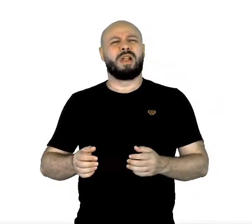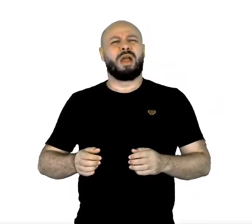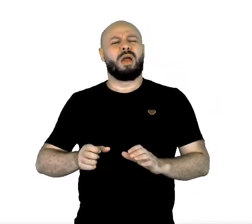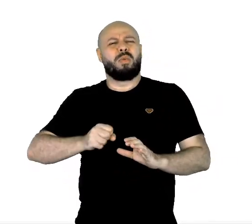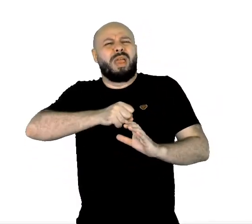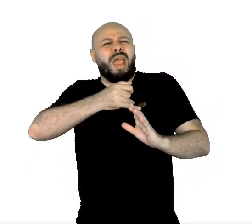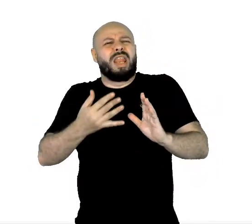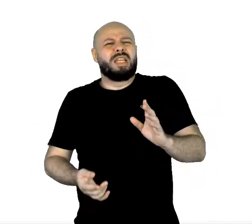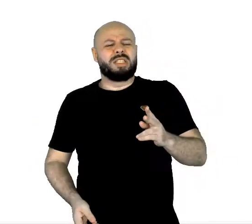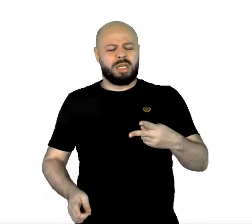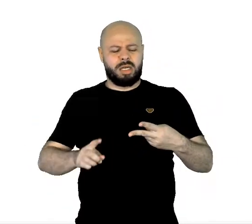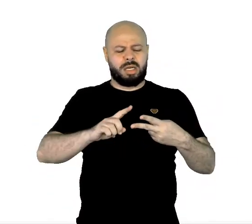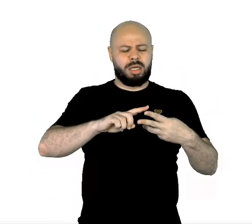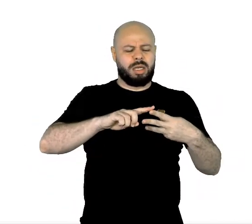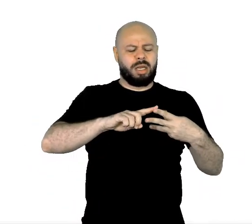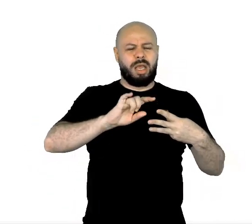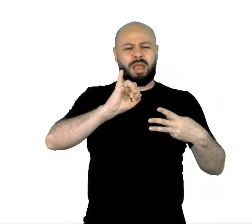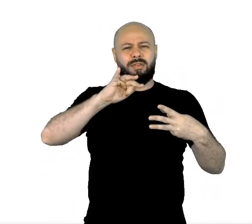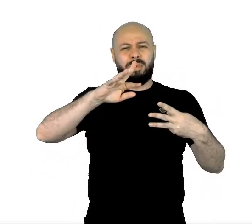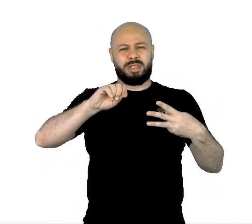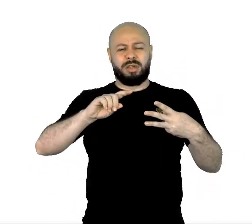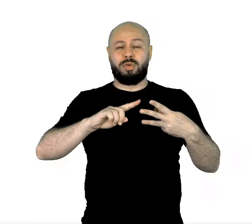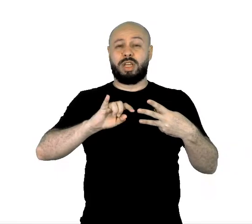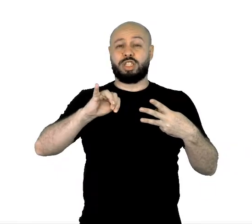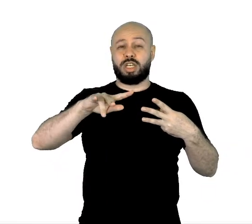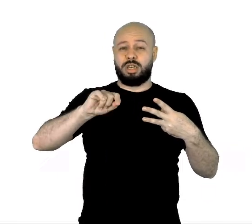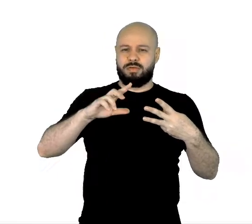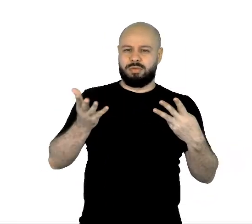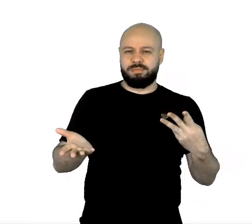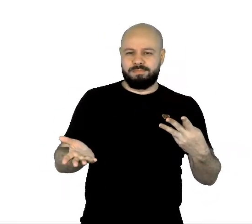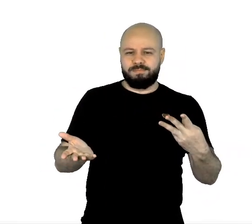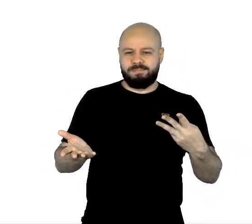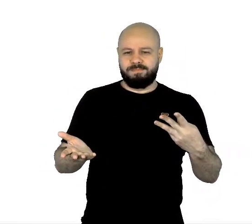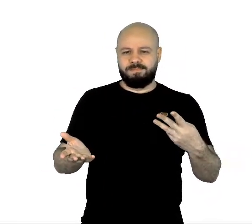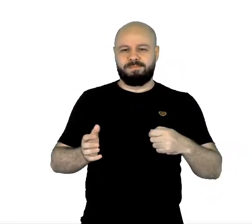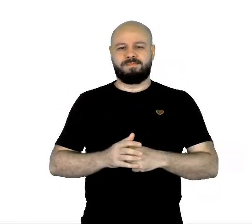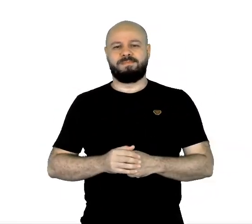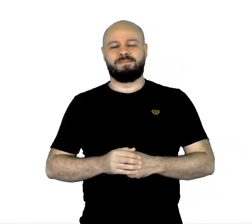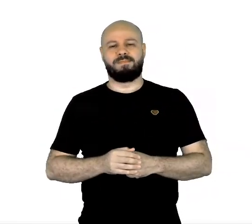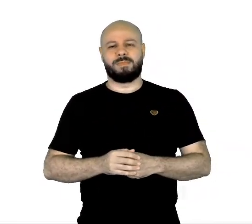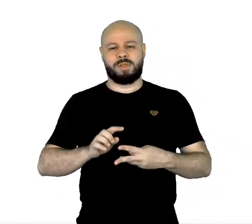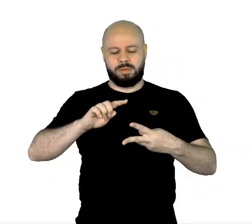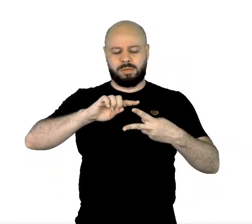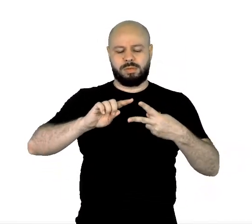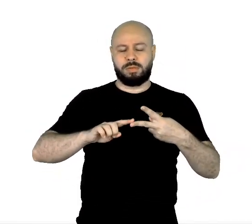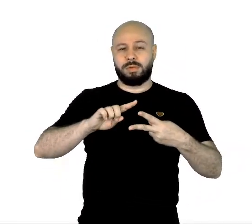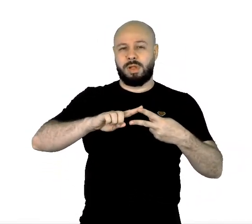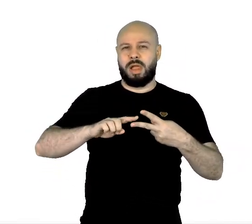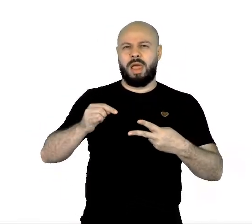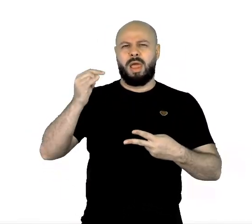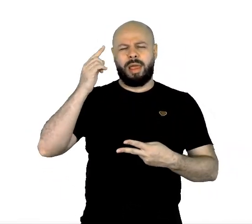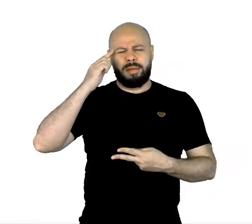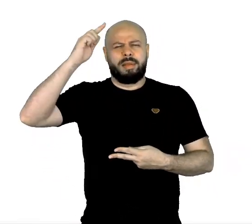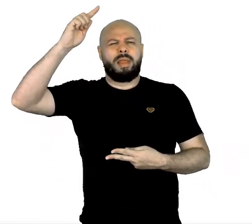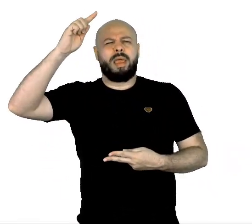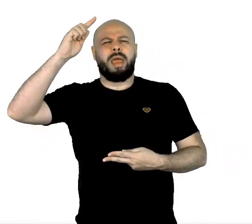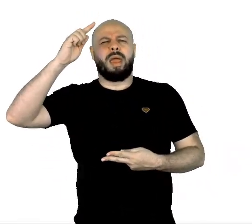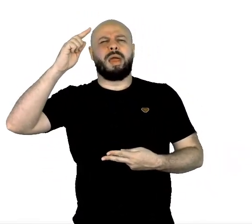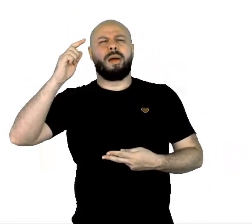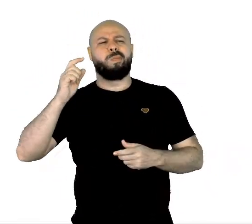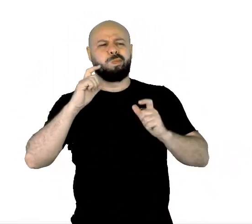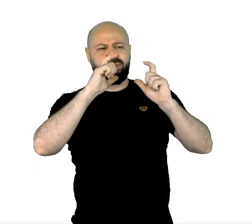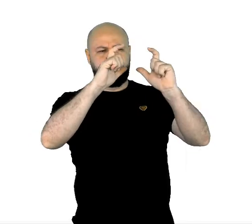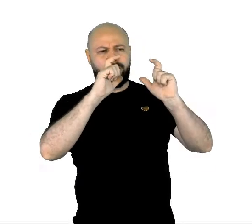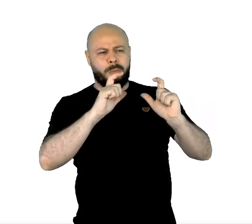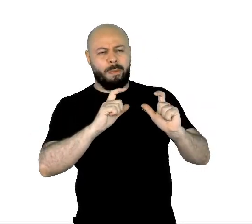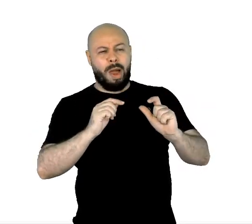do resumo informativo e do resumo indicativo? Tem como principal ideia reproduzir as partes mais importantes de um